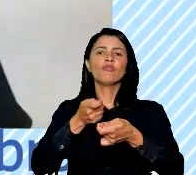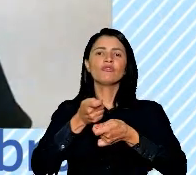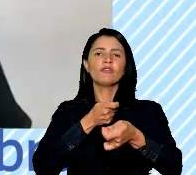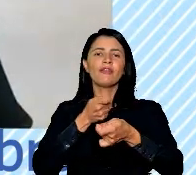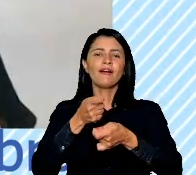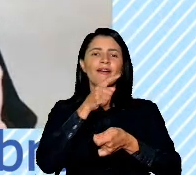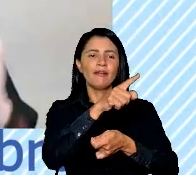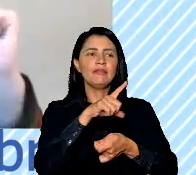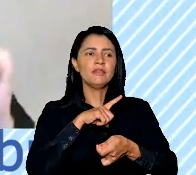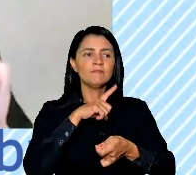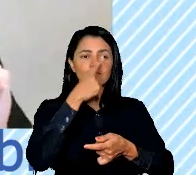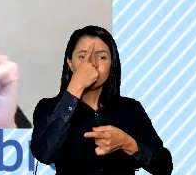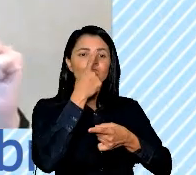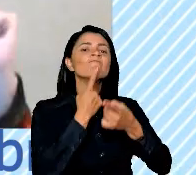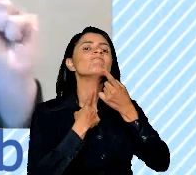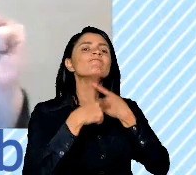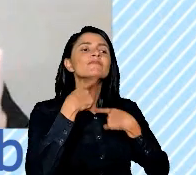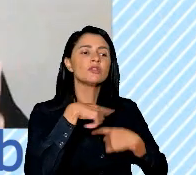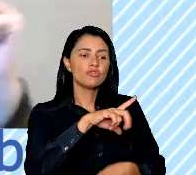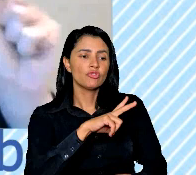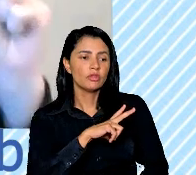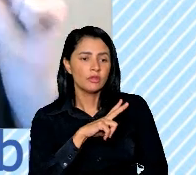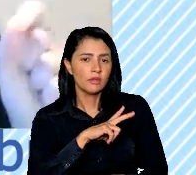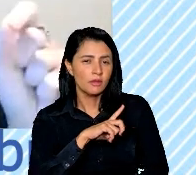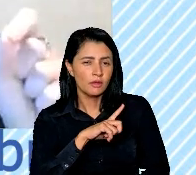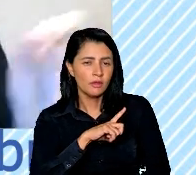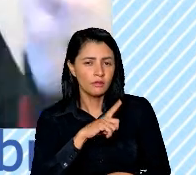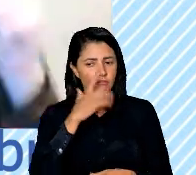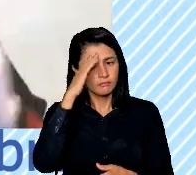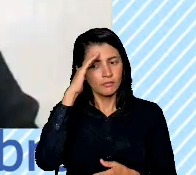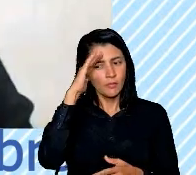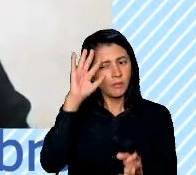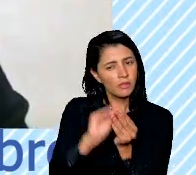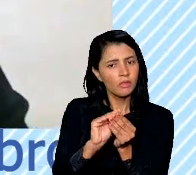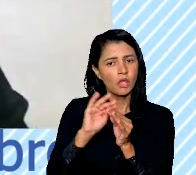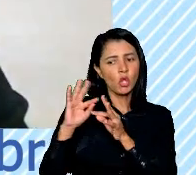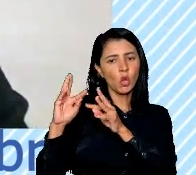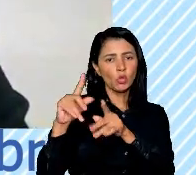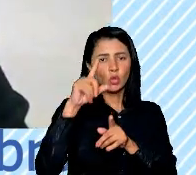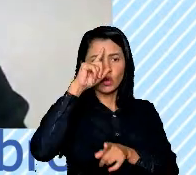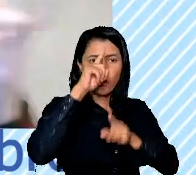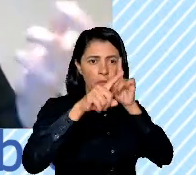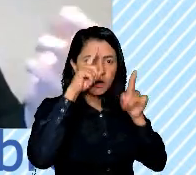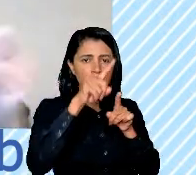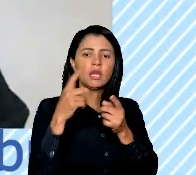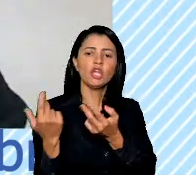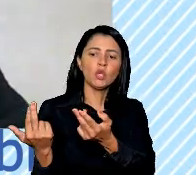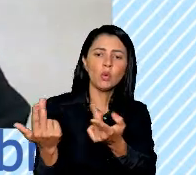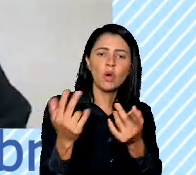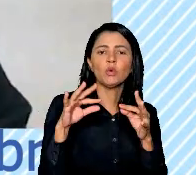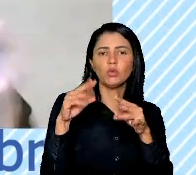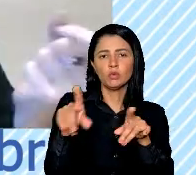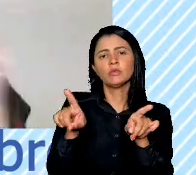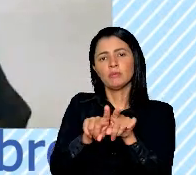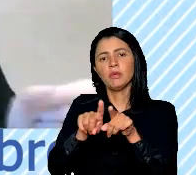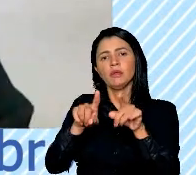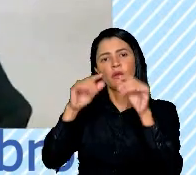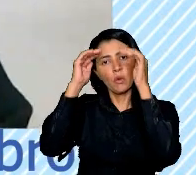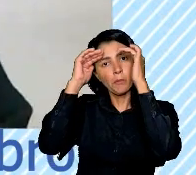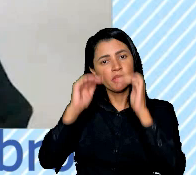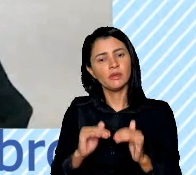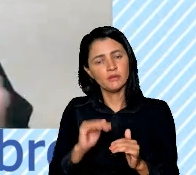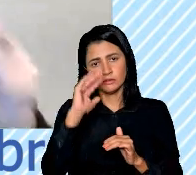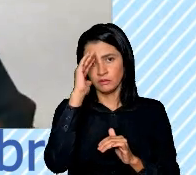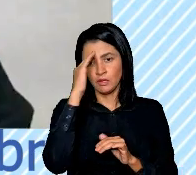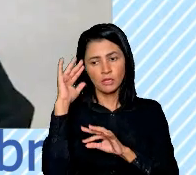de ter. Compreender que, quando todos mandam, todos igualmente obedecem. Entender que